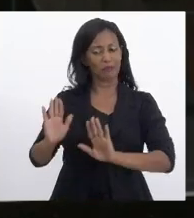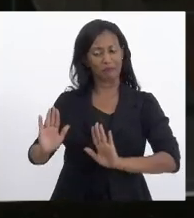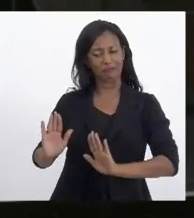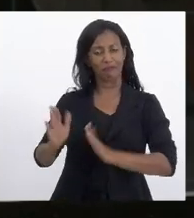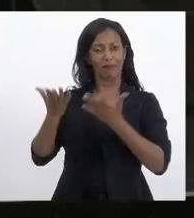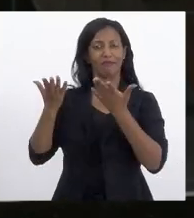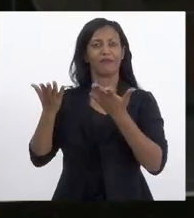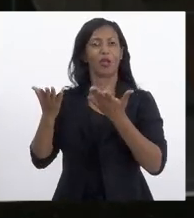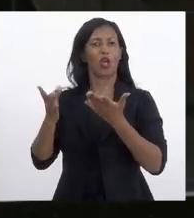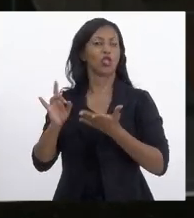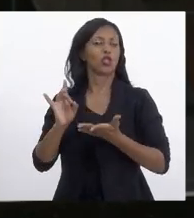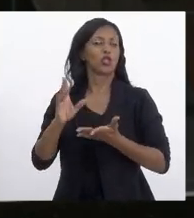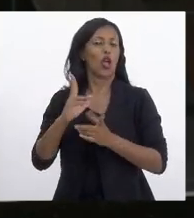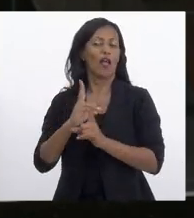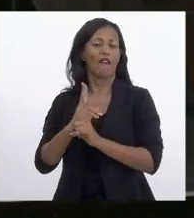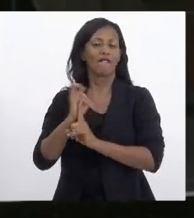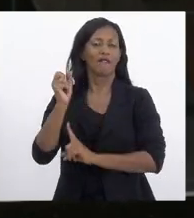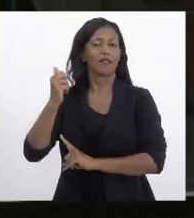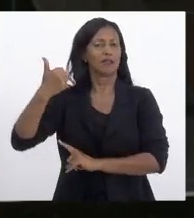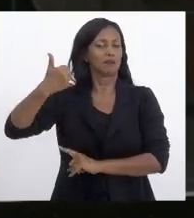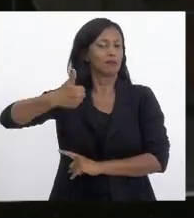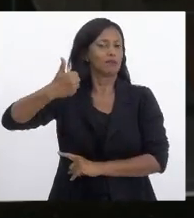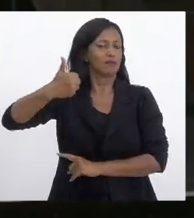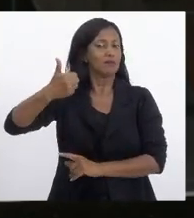comemorar só quem é campeão.